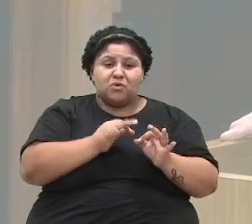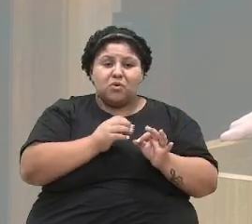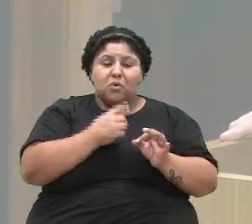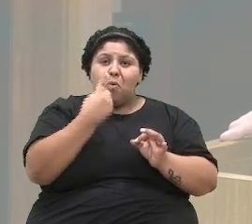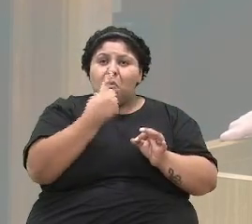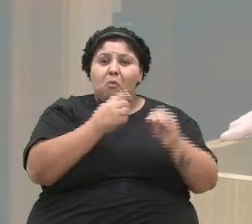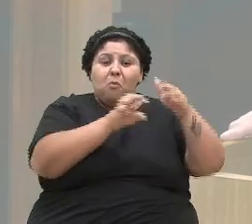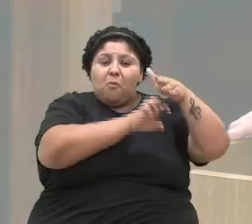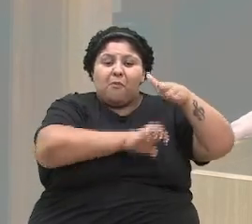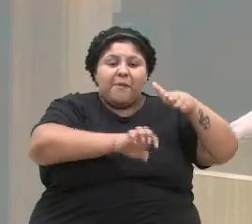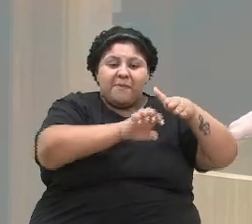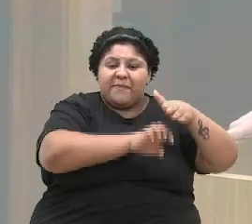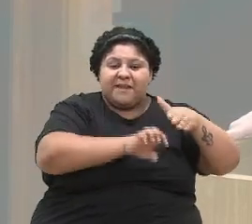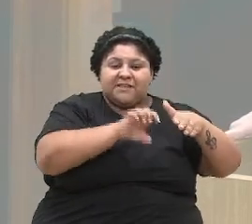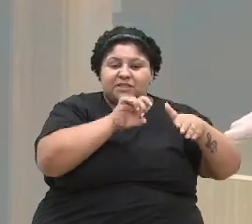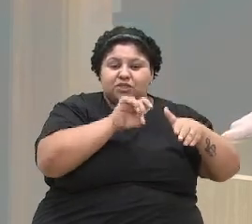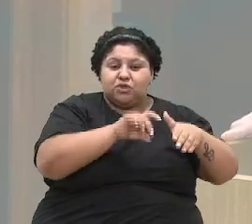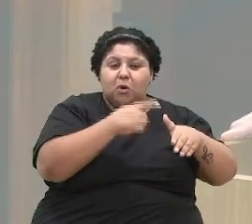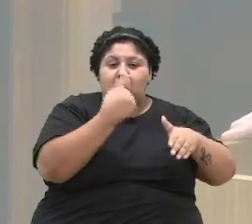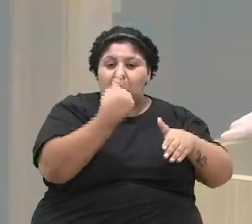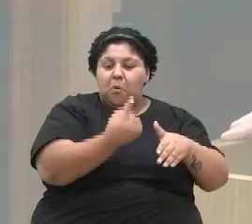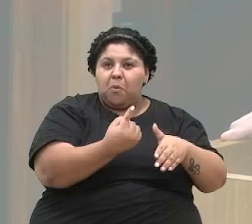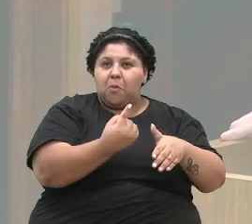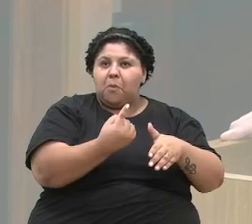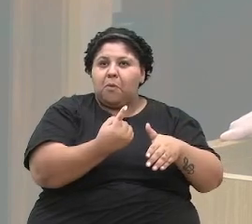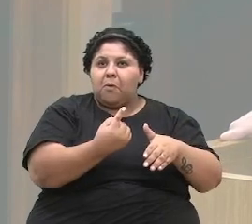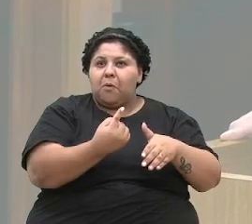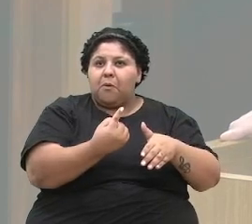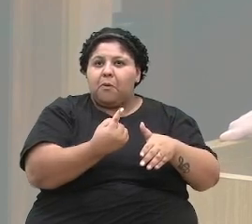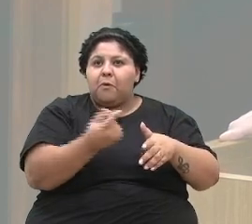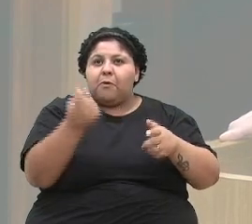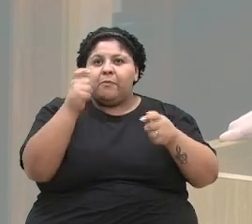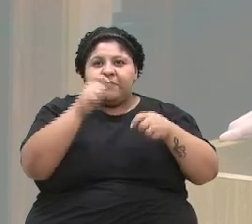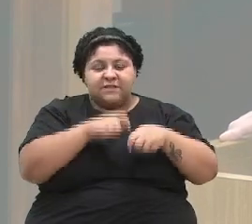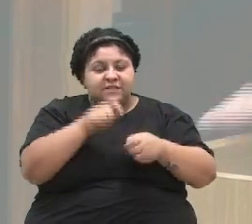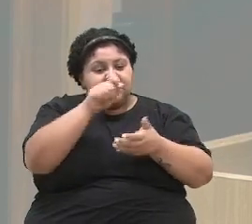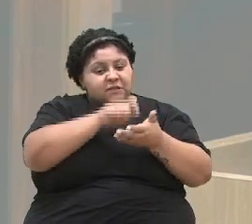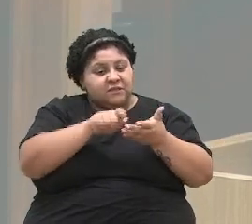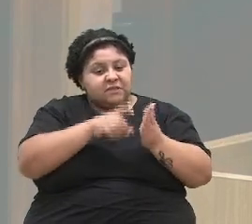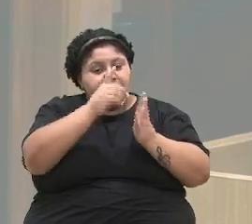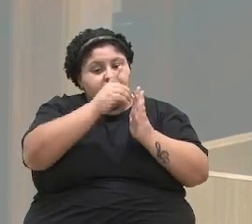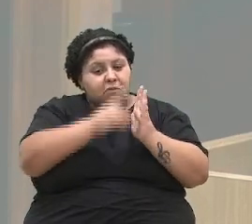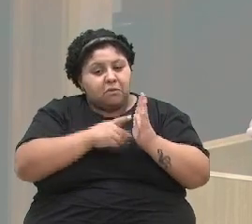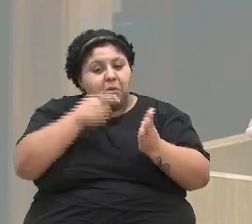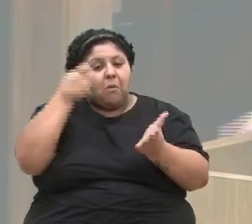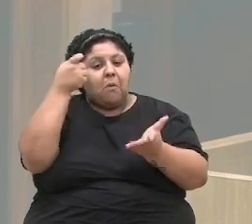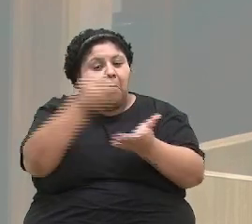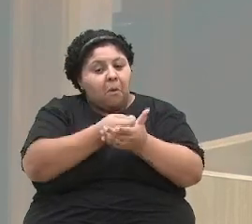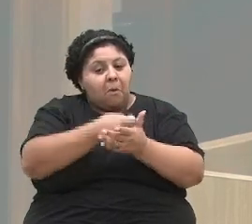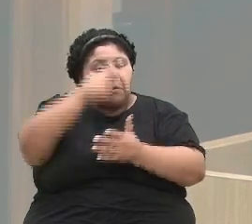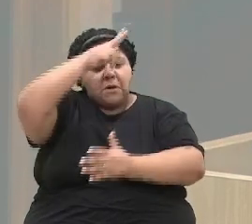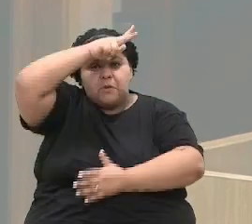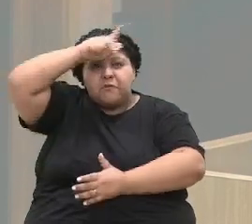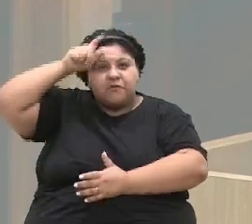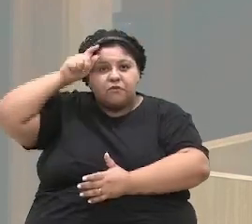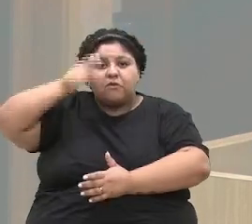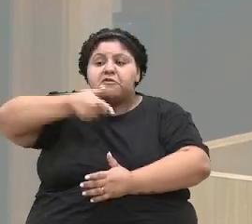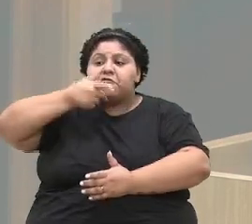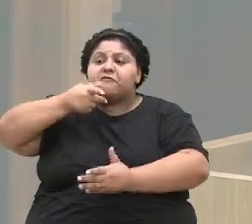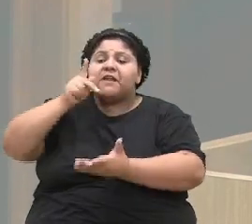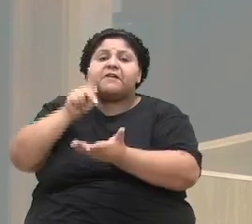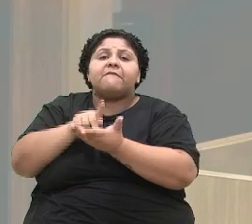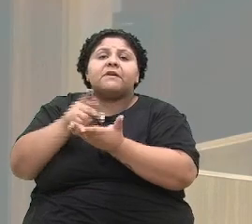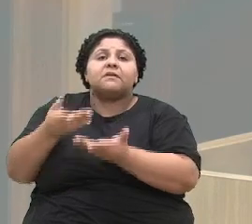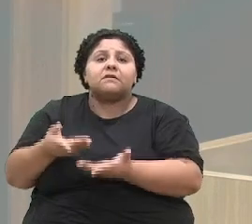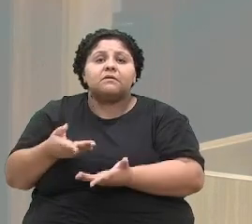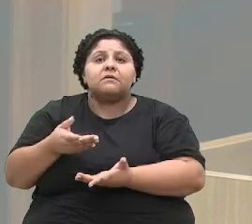sendo obrigado a baixar esse decreto por ordem da Prefeitura Municipal de Caxias do Sul, da SEMA. Fale a verdade. A